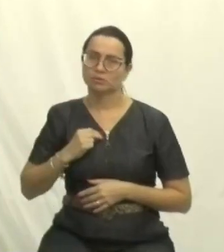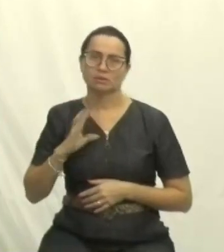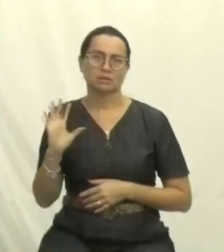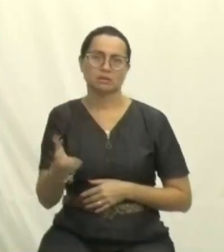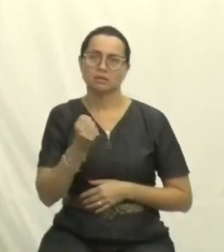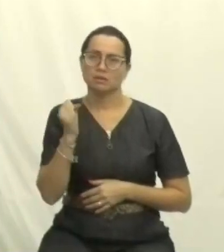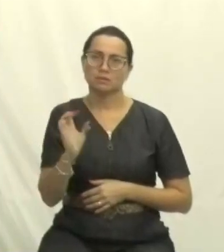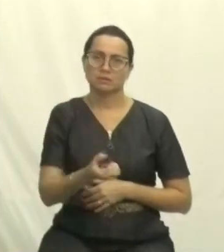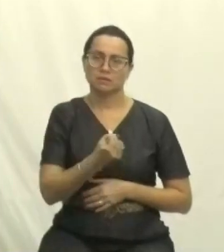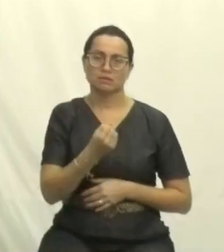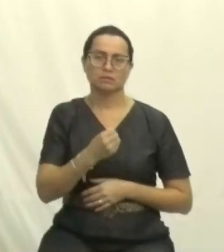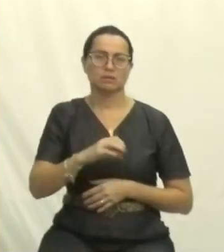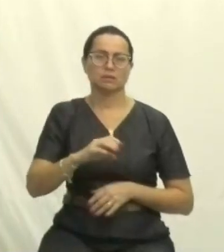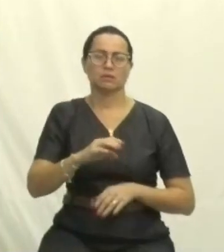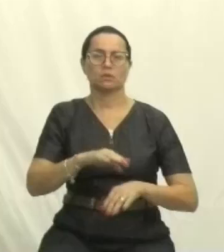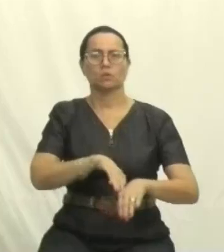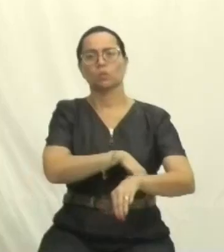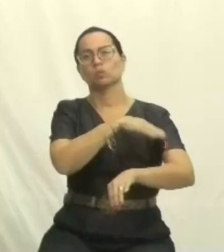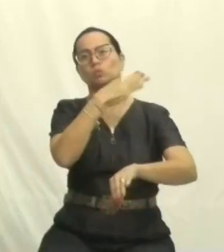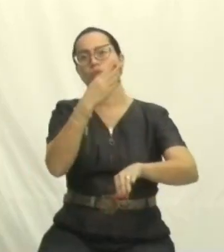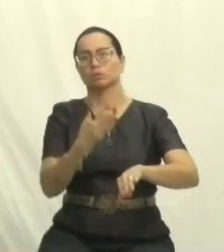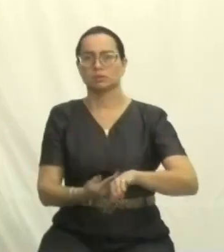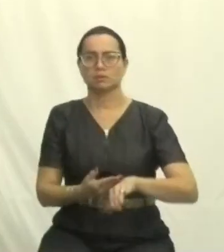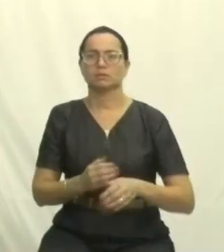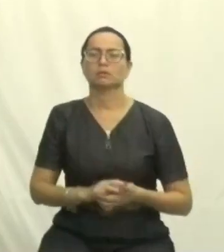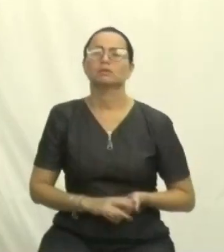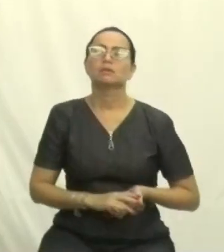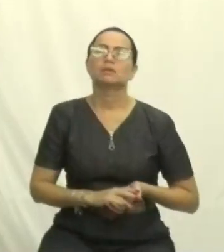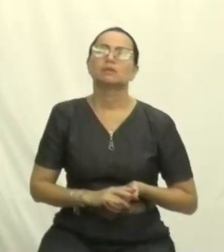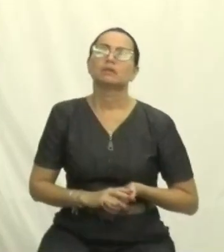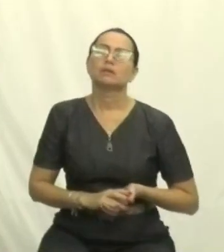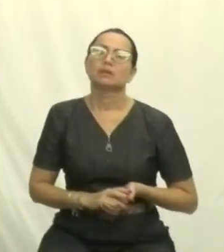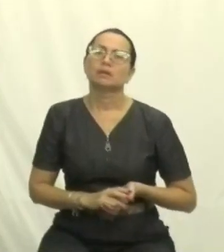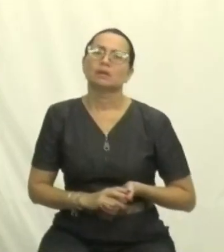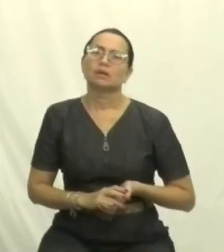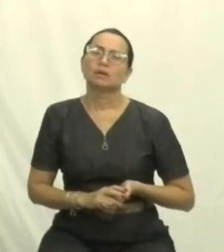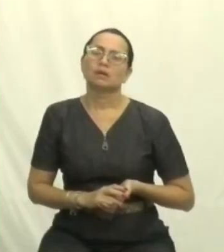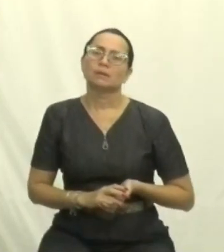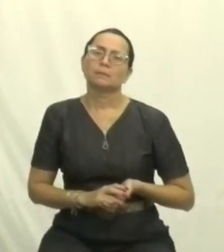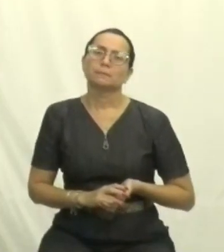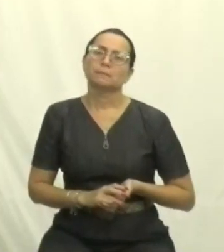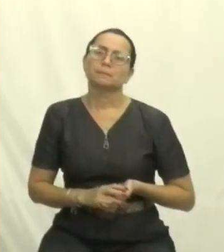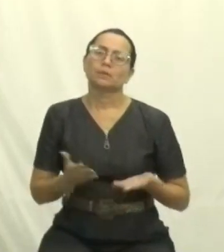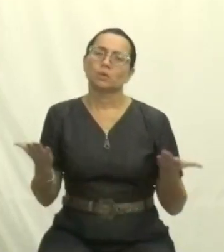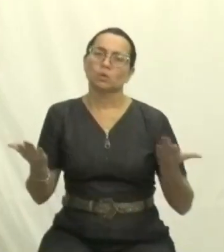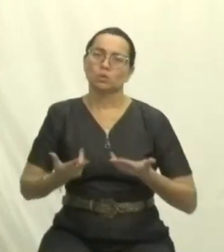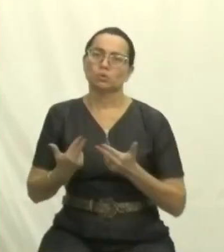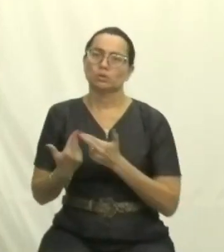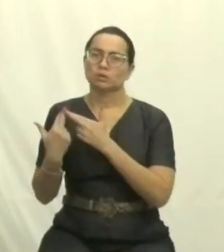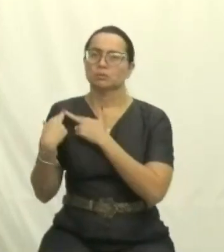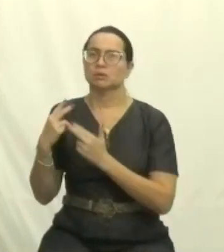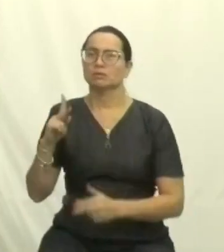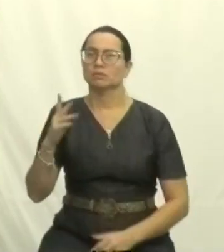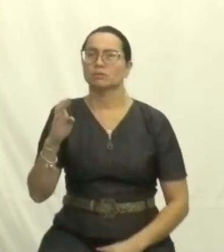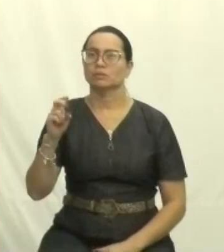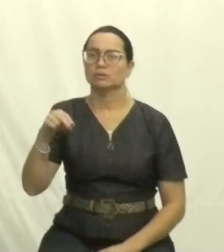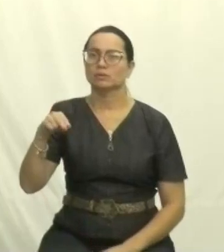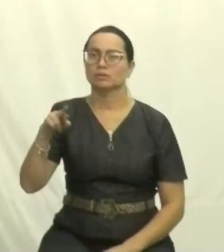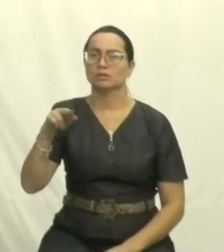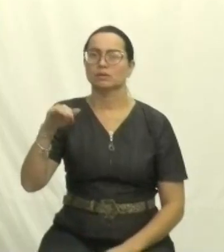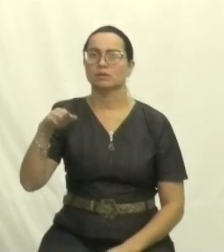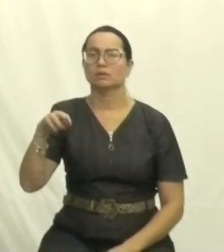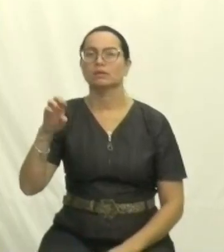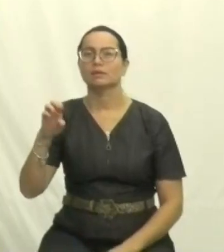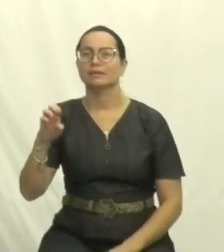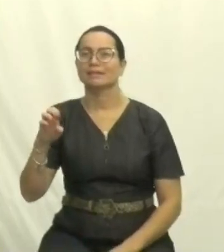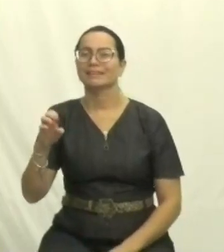pessoas durante o dia inteiro, e a grata satisfação que nós temos hoje no comando o Henrique, né, que foi meu